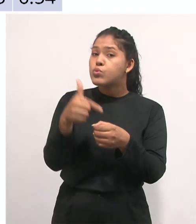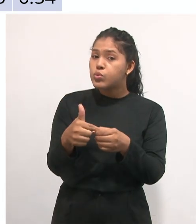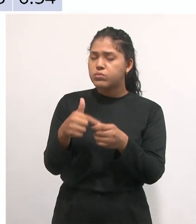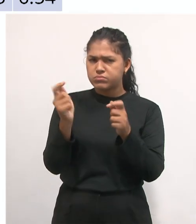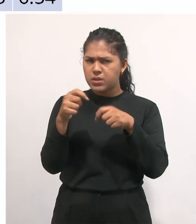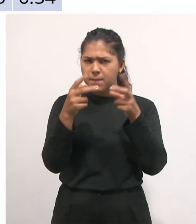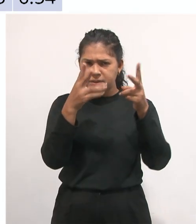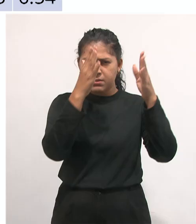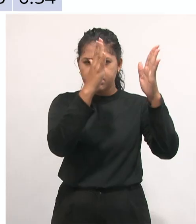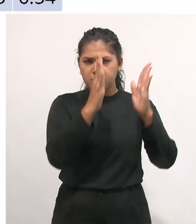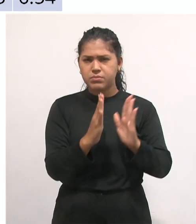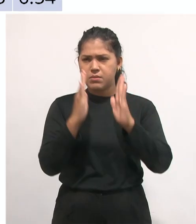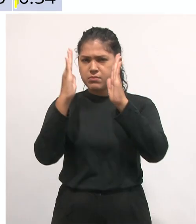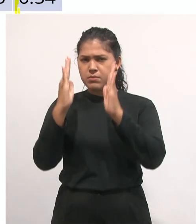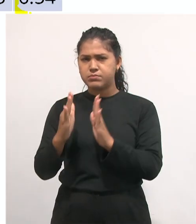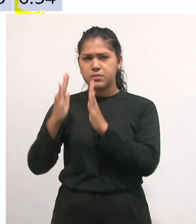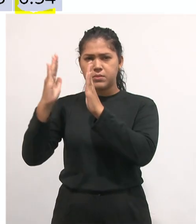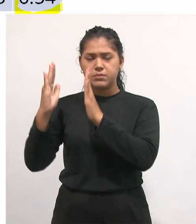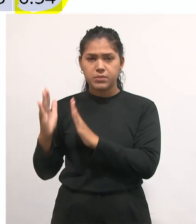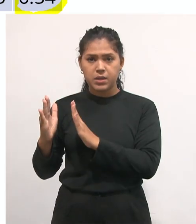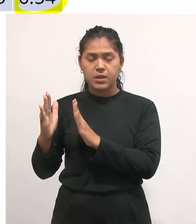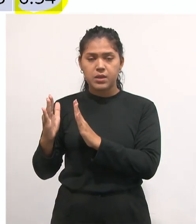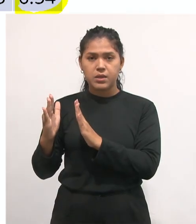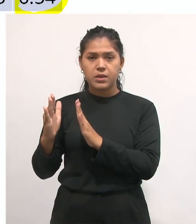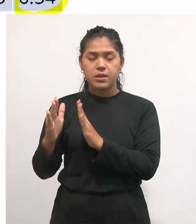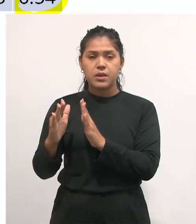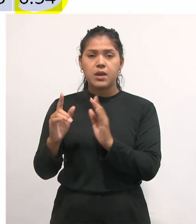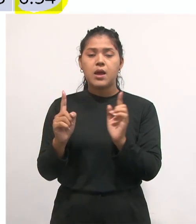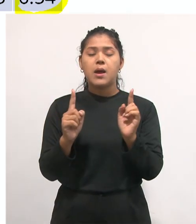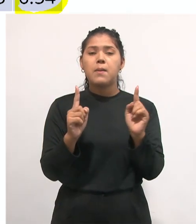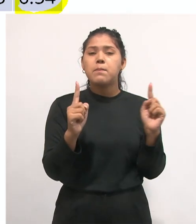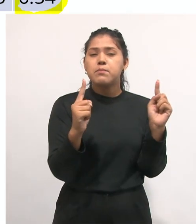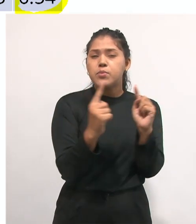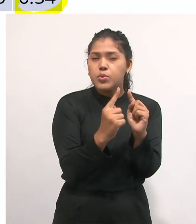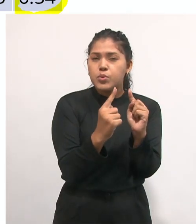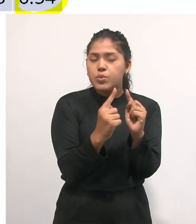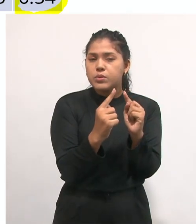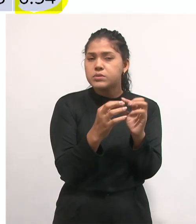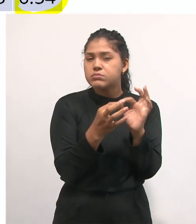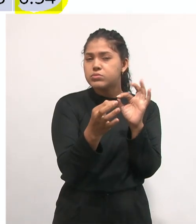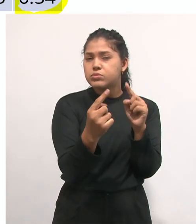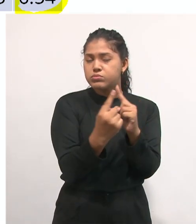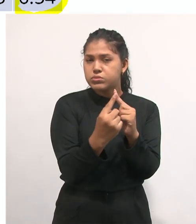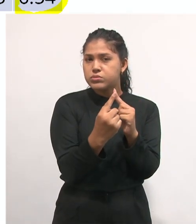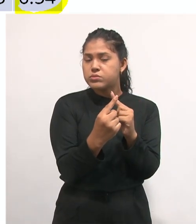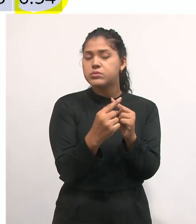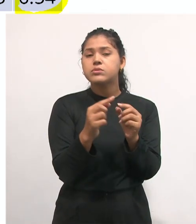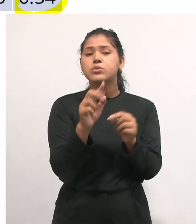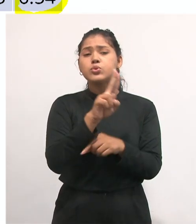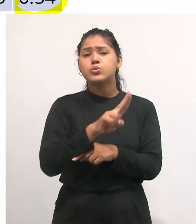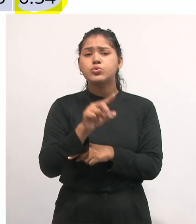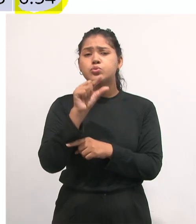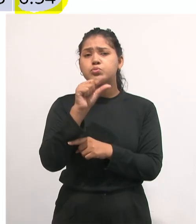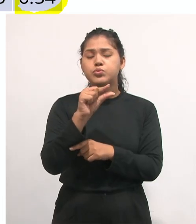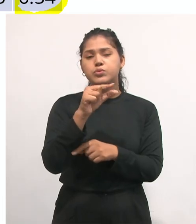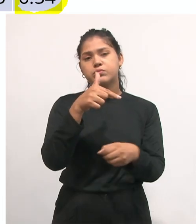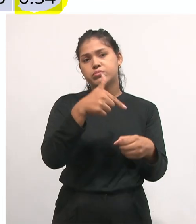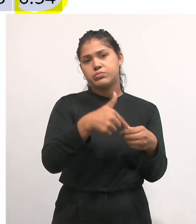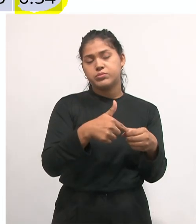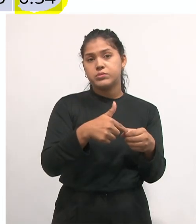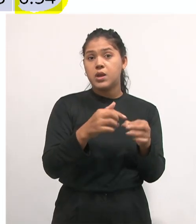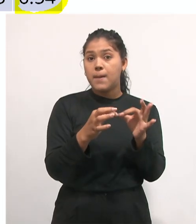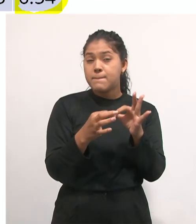mais distante ele percorre, maior é o consumo de combustível, correto? Olha só, quanto maior é a